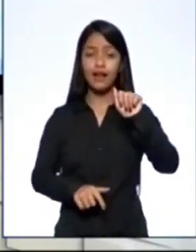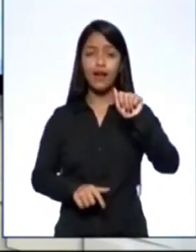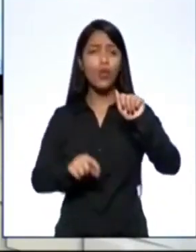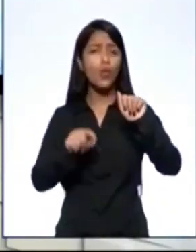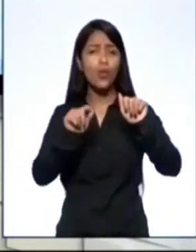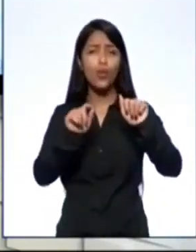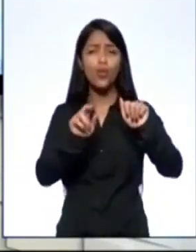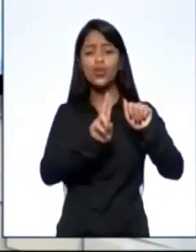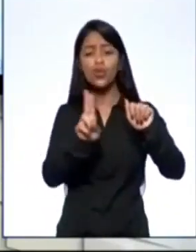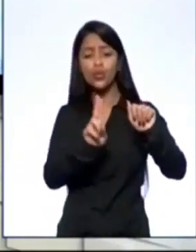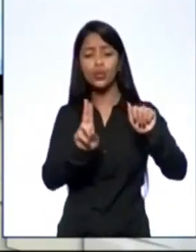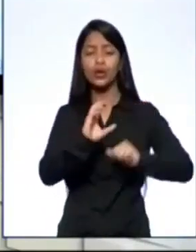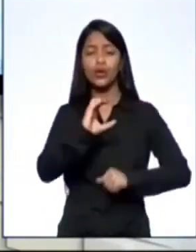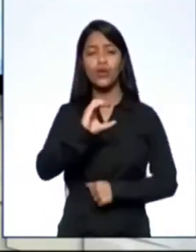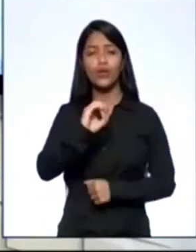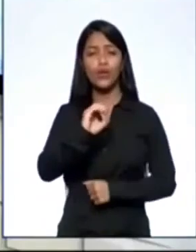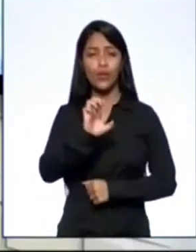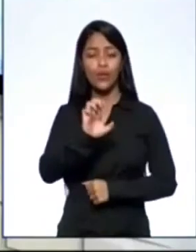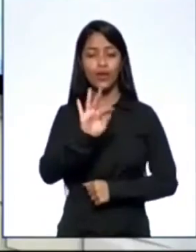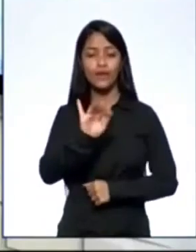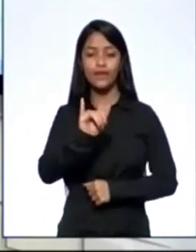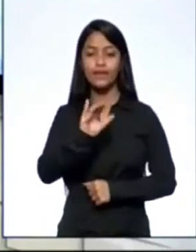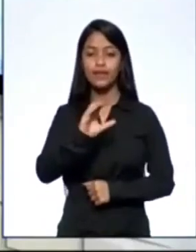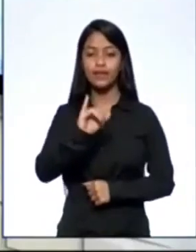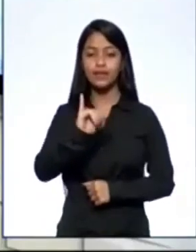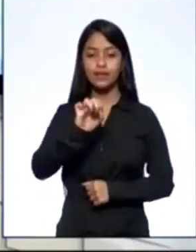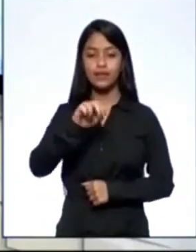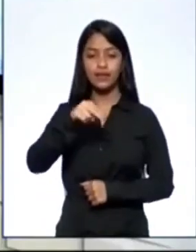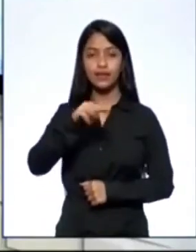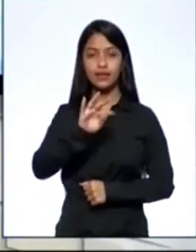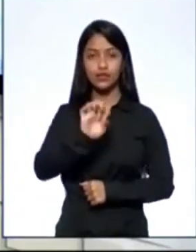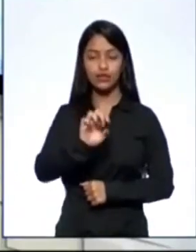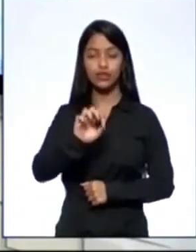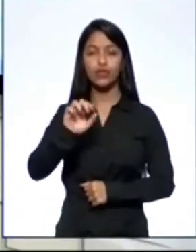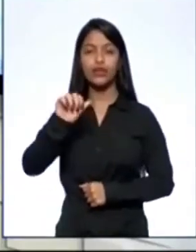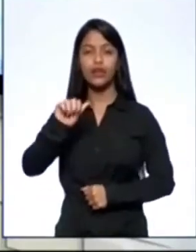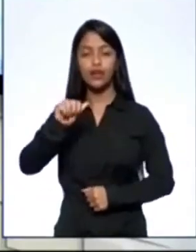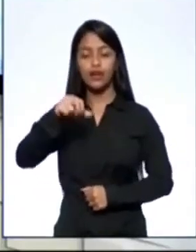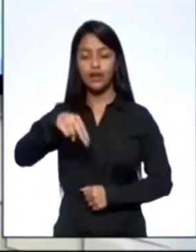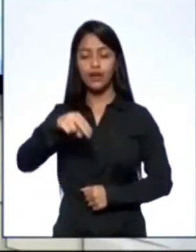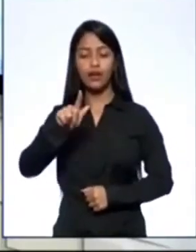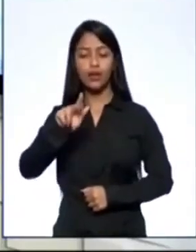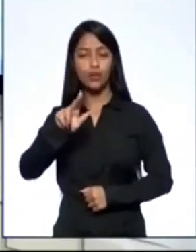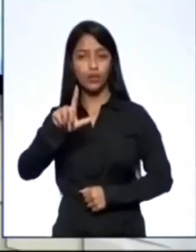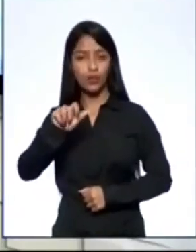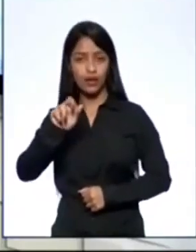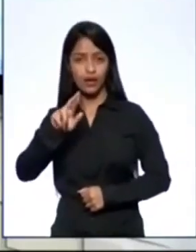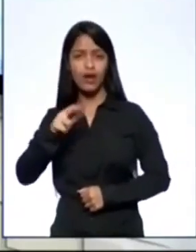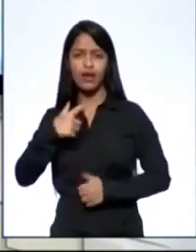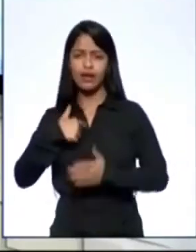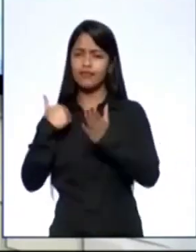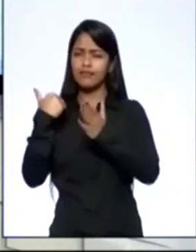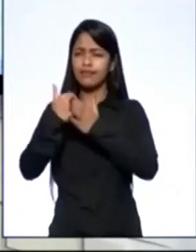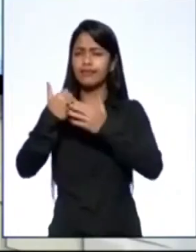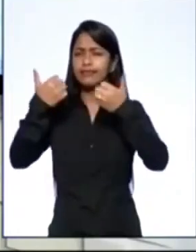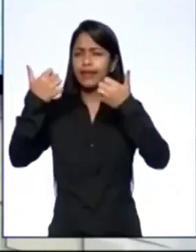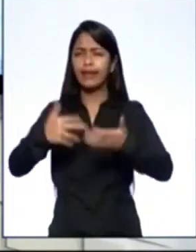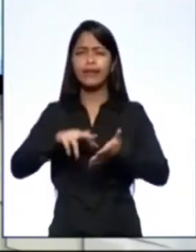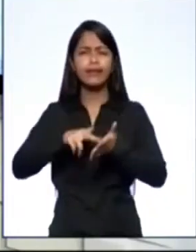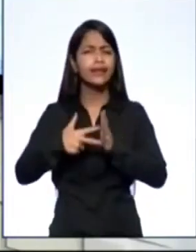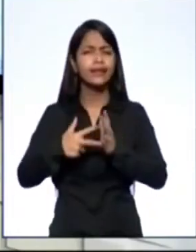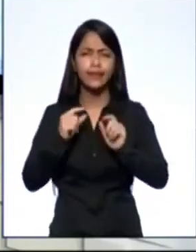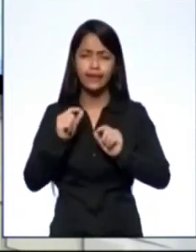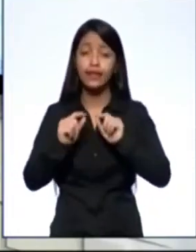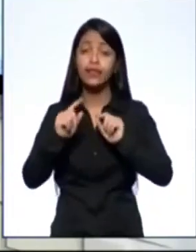coeficiente angular eu vou te explicar matematicamente o significado e depois eu vou te dar a ideia para resolver